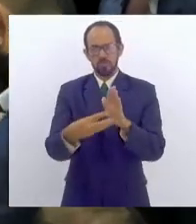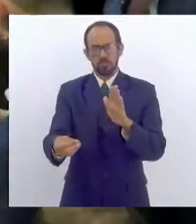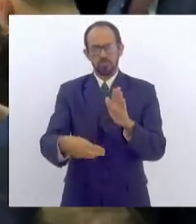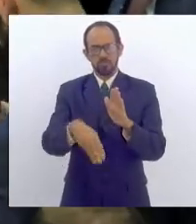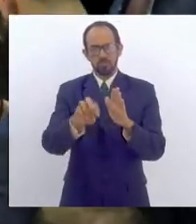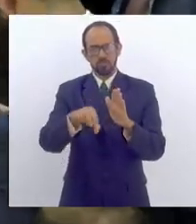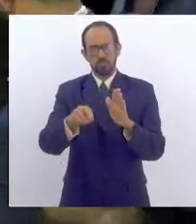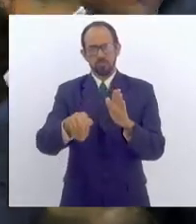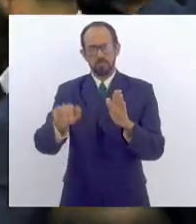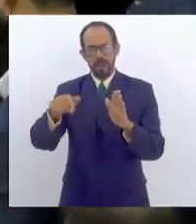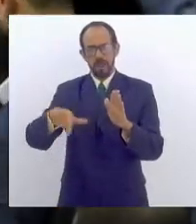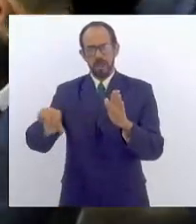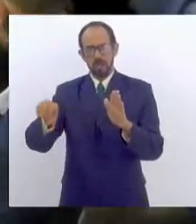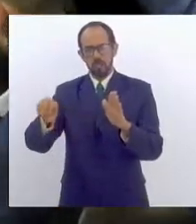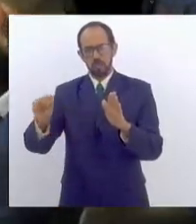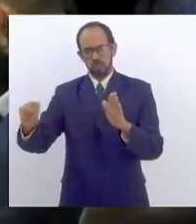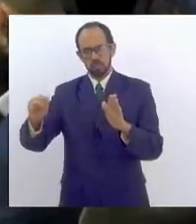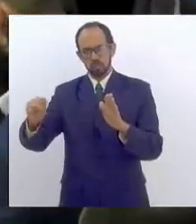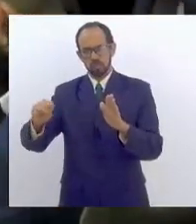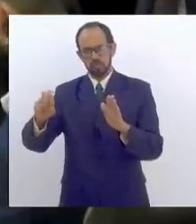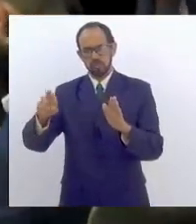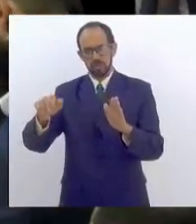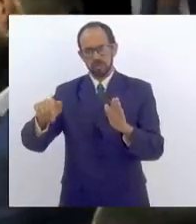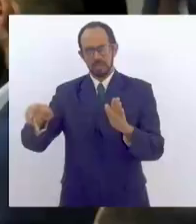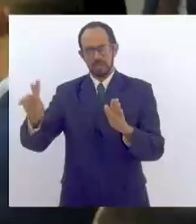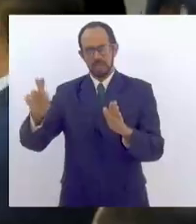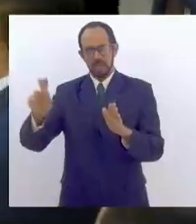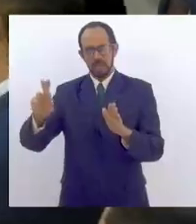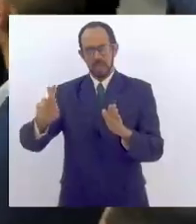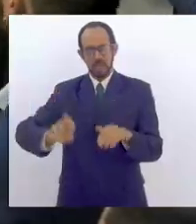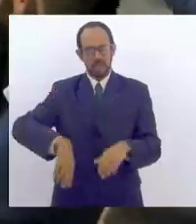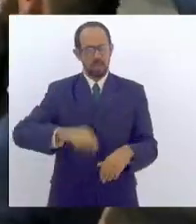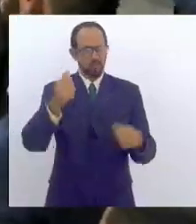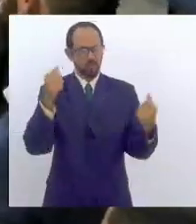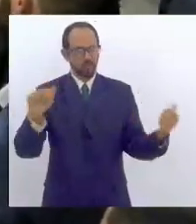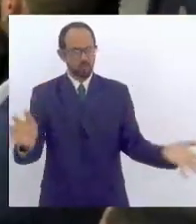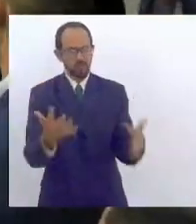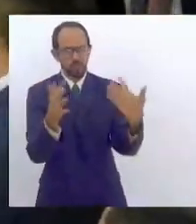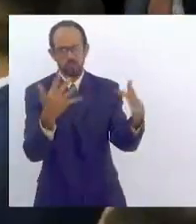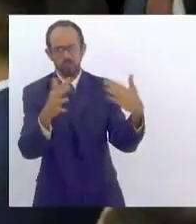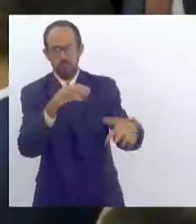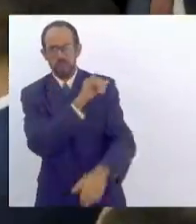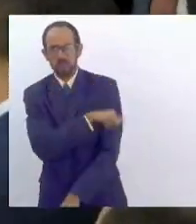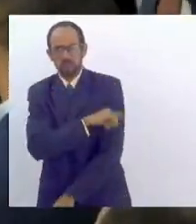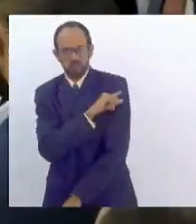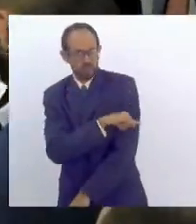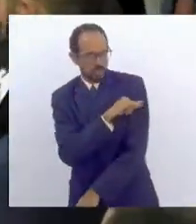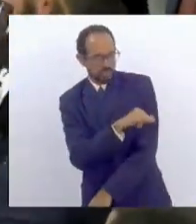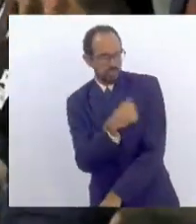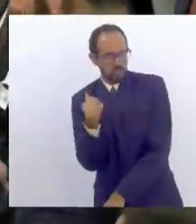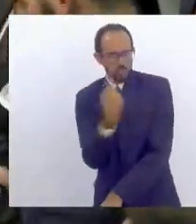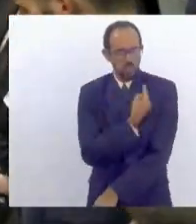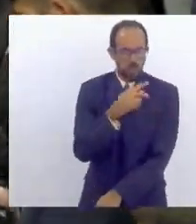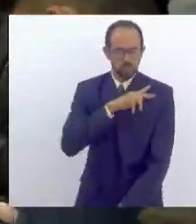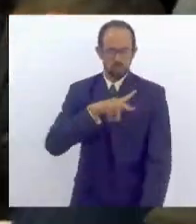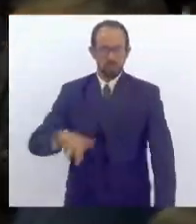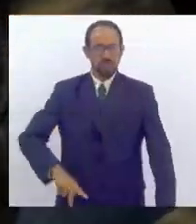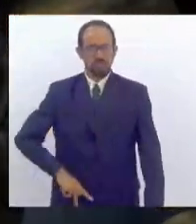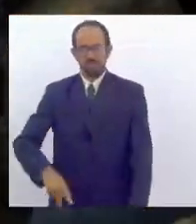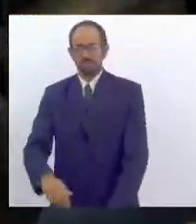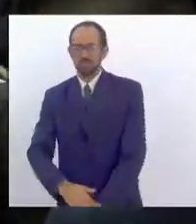aqui conosco. Viva o Rio de Janeiro, viva o Parlamento Fluminense, viva Rodrigo Bacelar, nosso presidente.